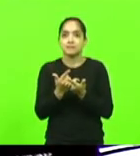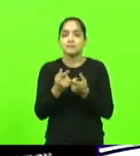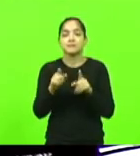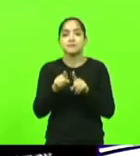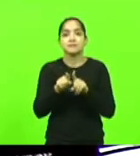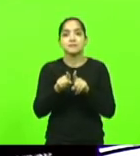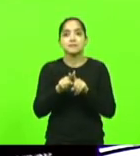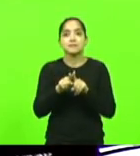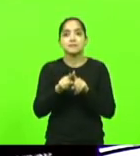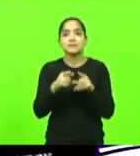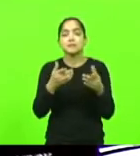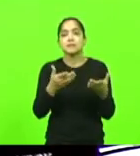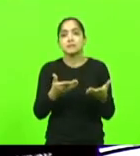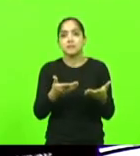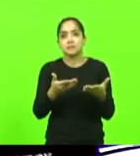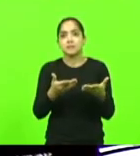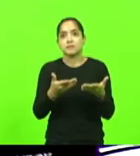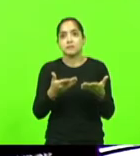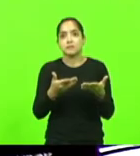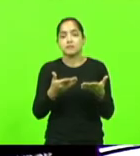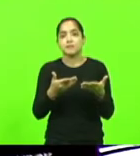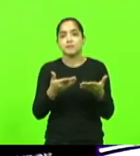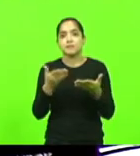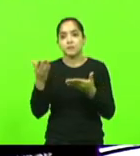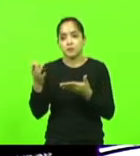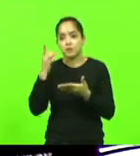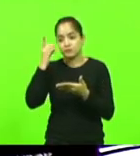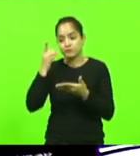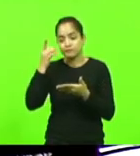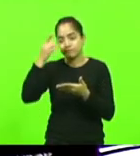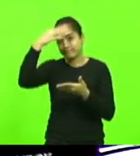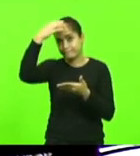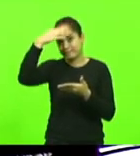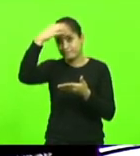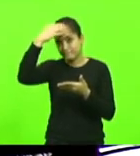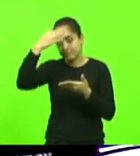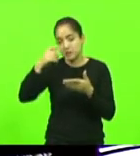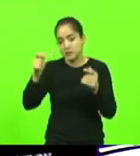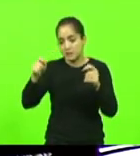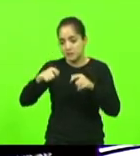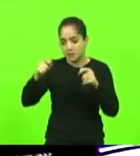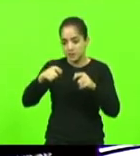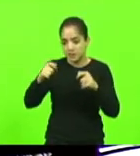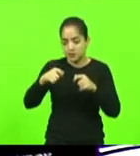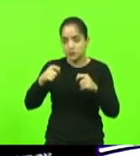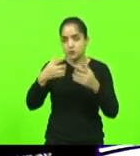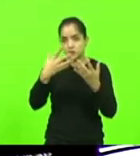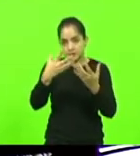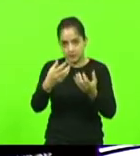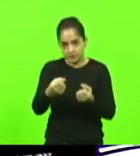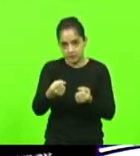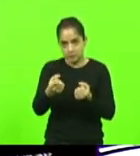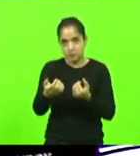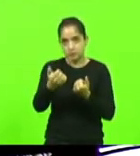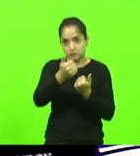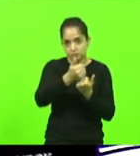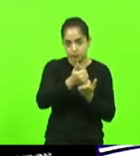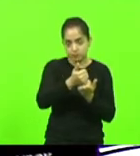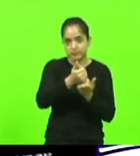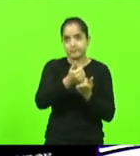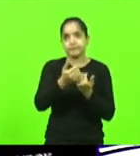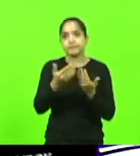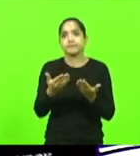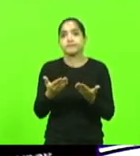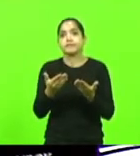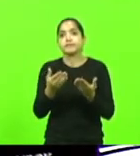tempo, a atitude do deputado Coronel Mocelin, que permite a vinda do suplente. Nós temos,